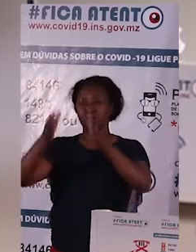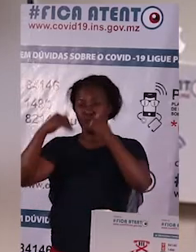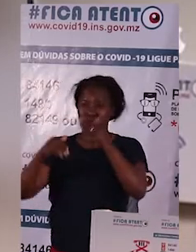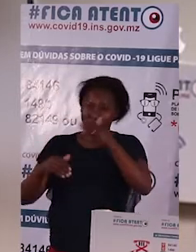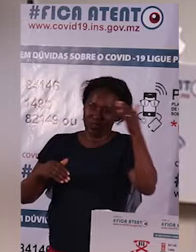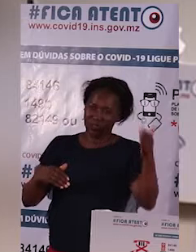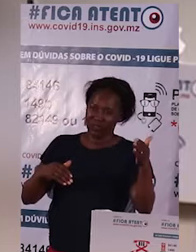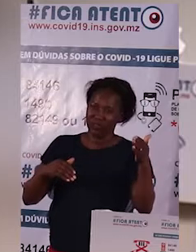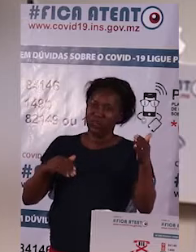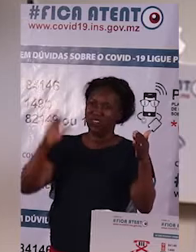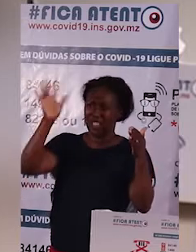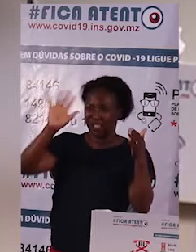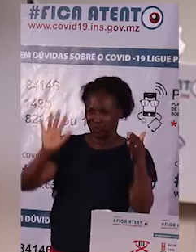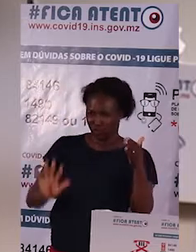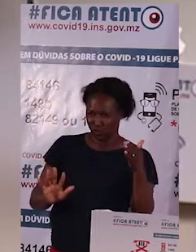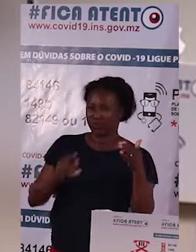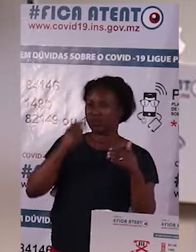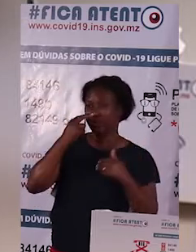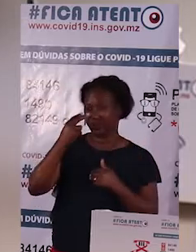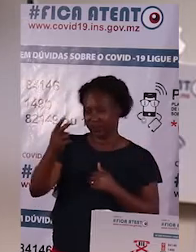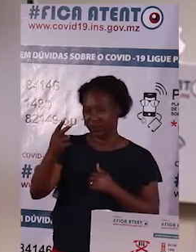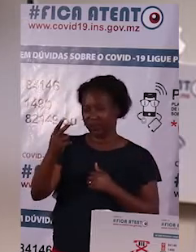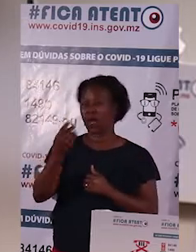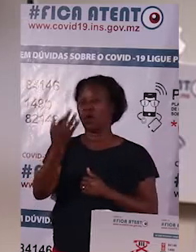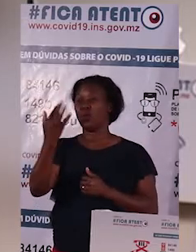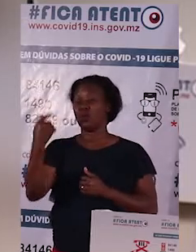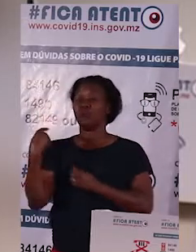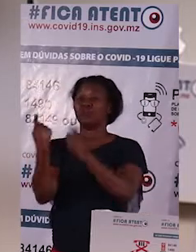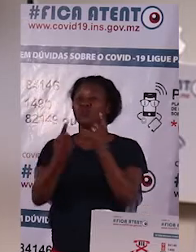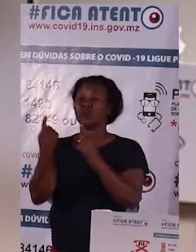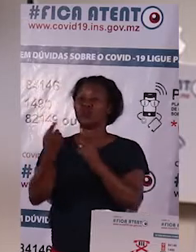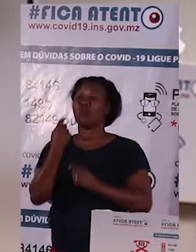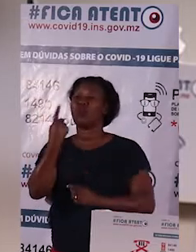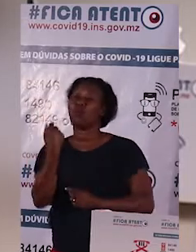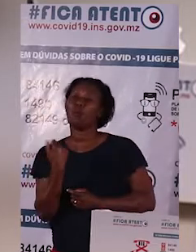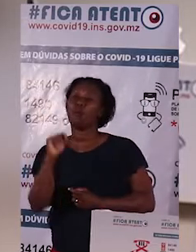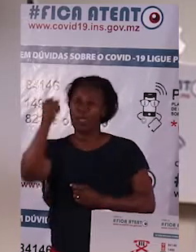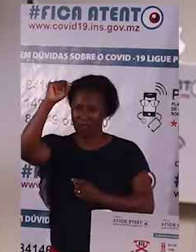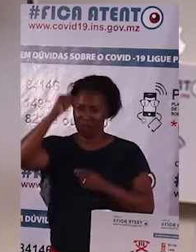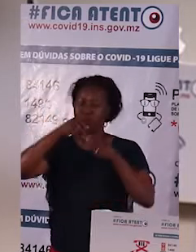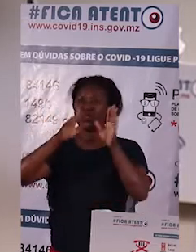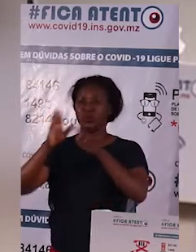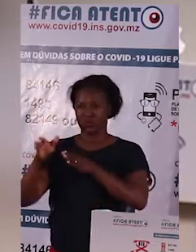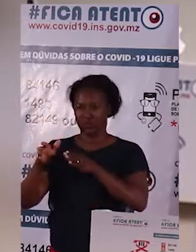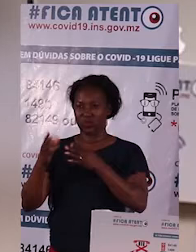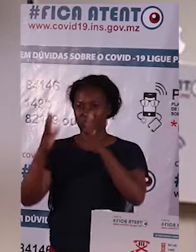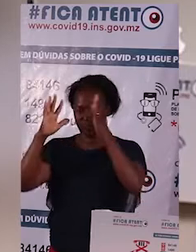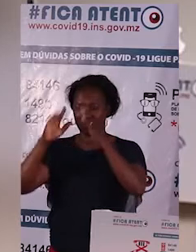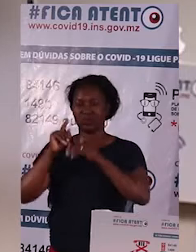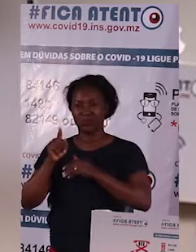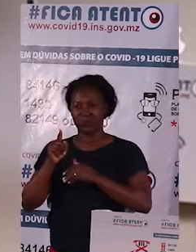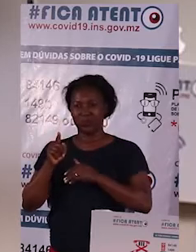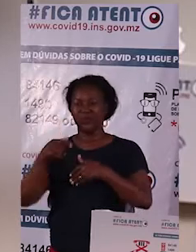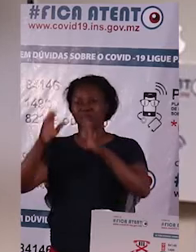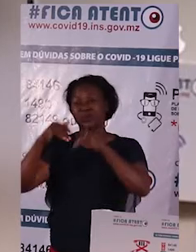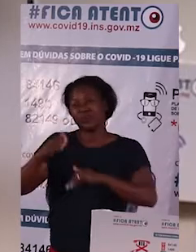em azul, se vê o número de casos por milhão de habitantes, e à direita se vê,